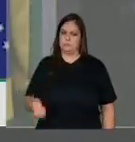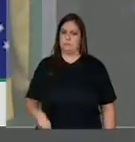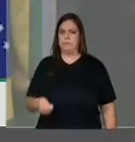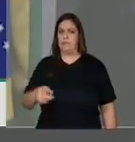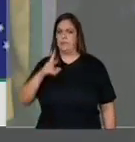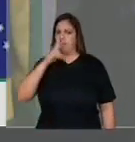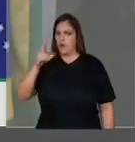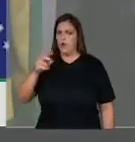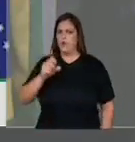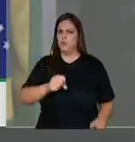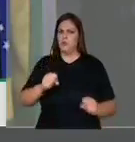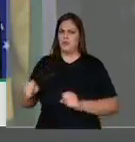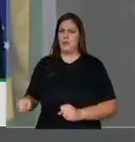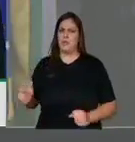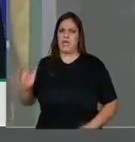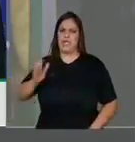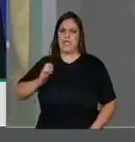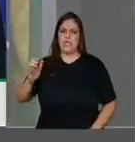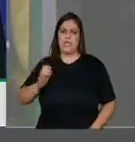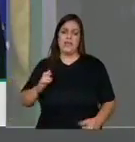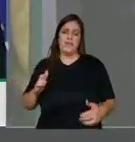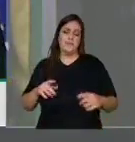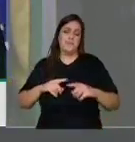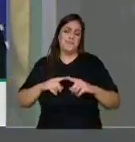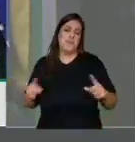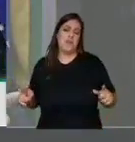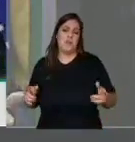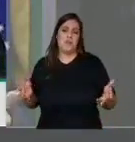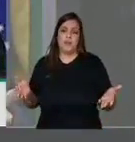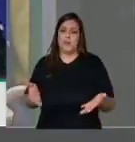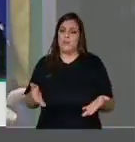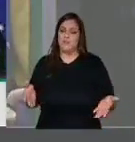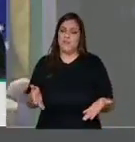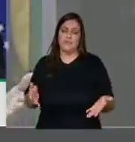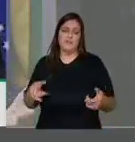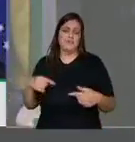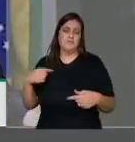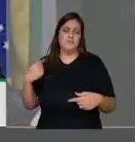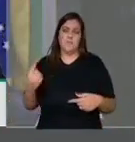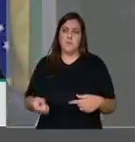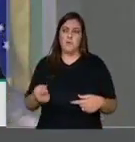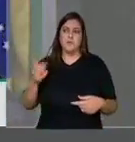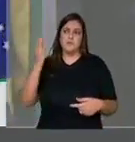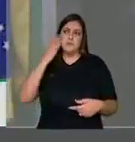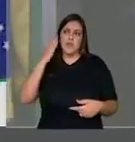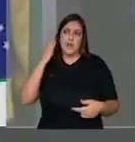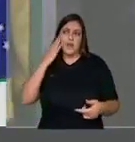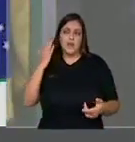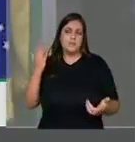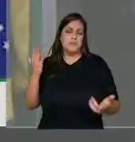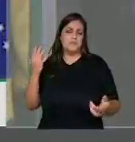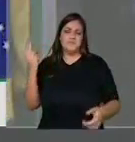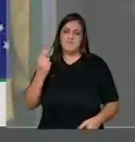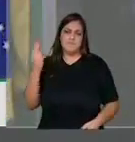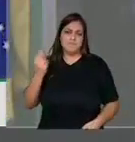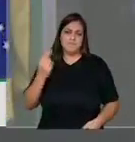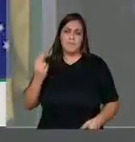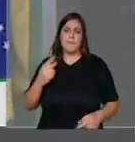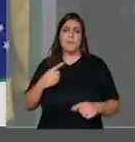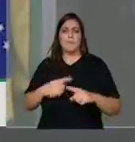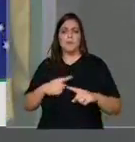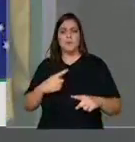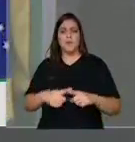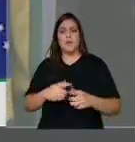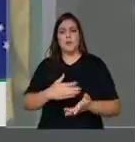poderosos e ricos do mundo, ele chegou a um momento que não deu. Ele partiu para quê? Para o capitalismo de